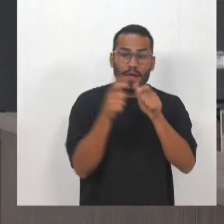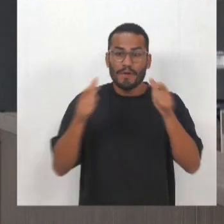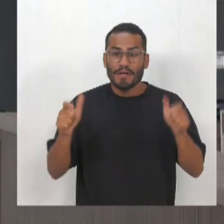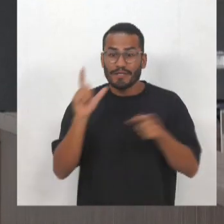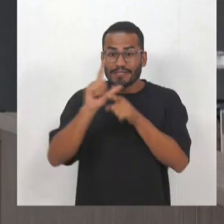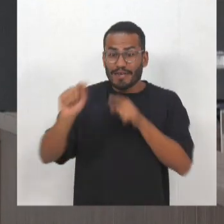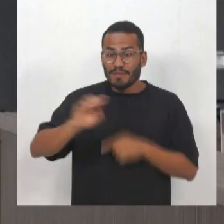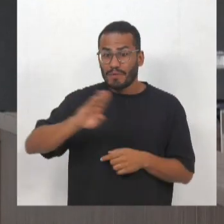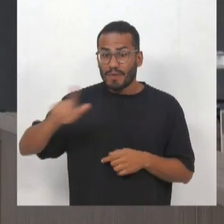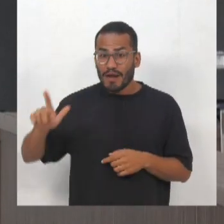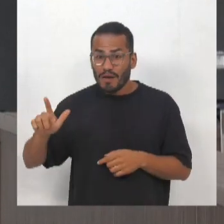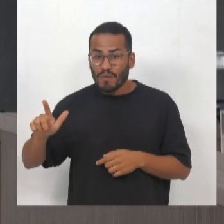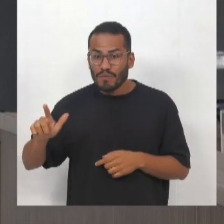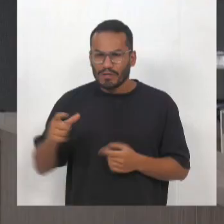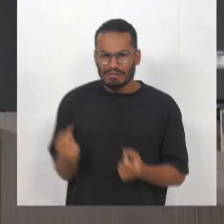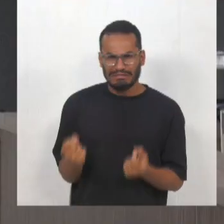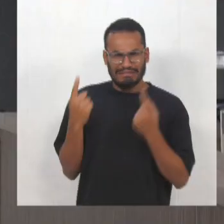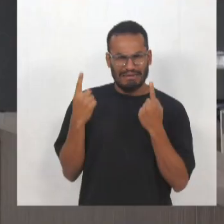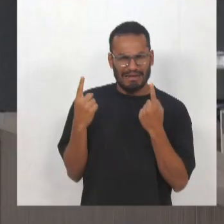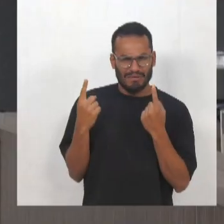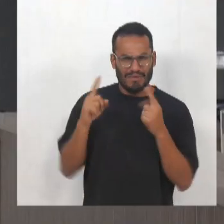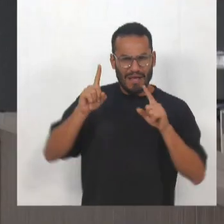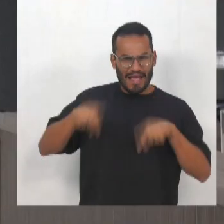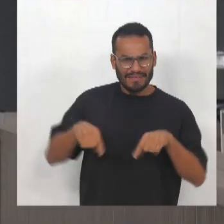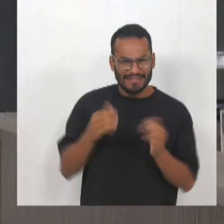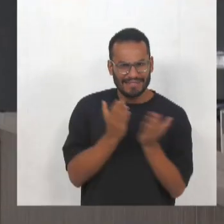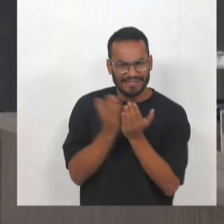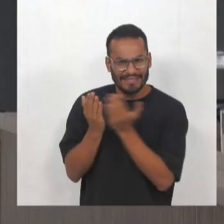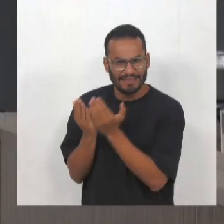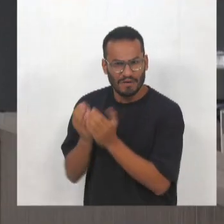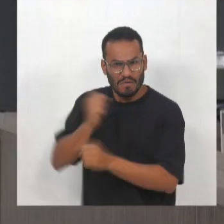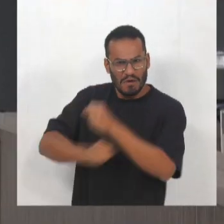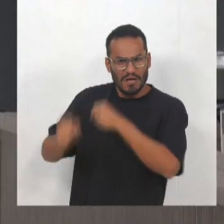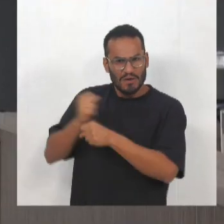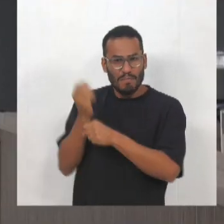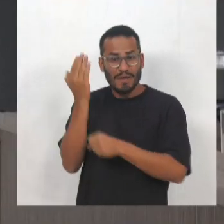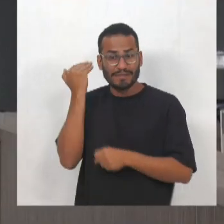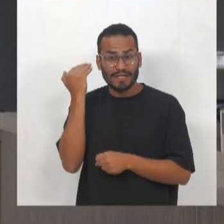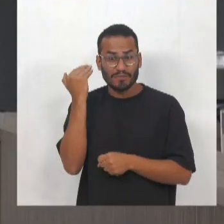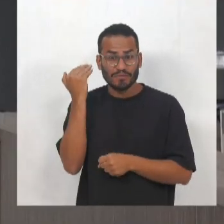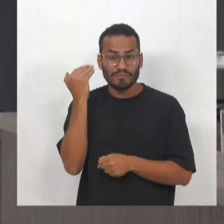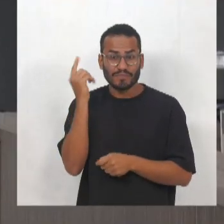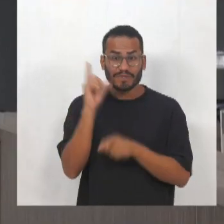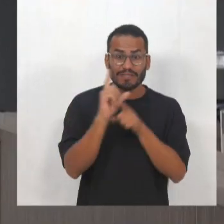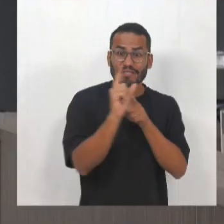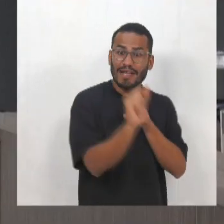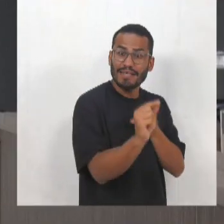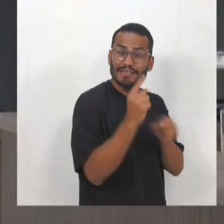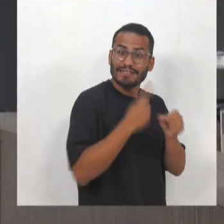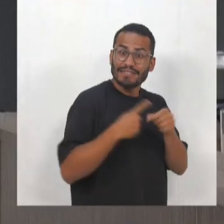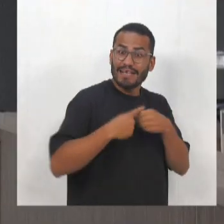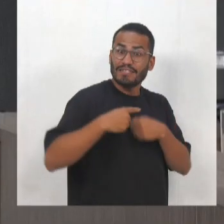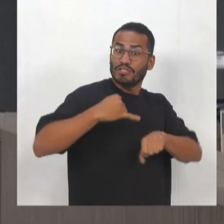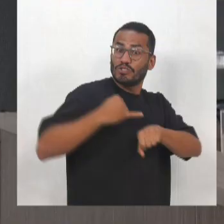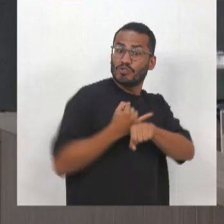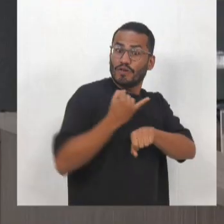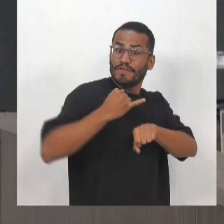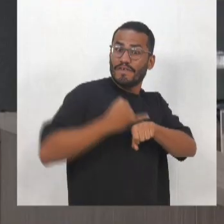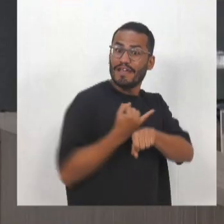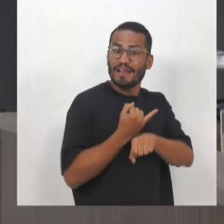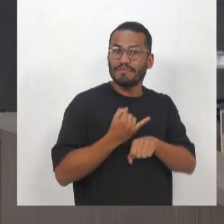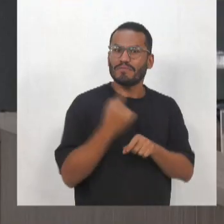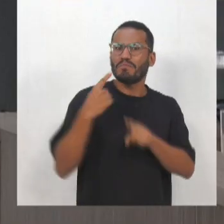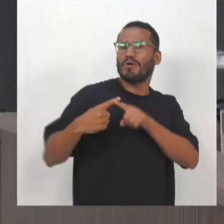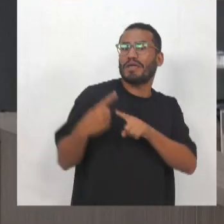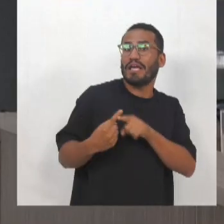de Blumenau. Daí, estranhamente, essa licitação ano passado, ela sai de uma cidade de Joinville.